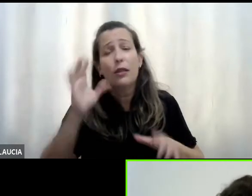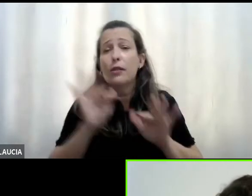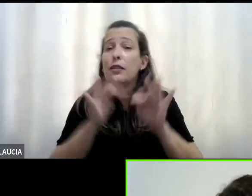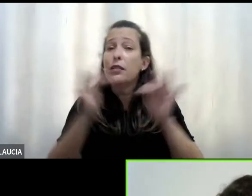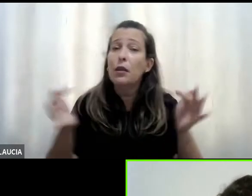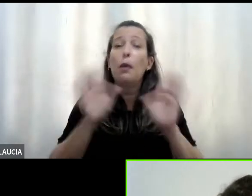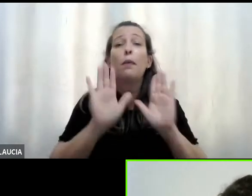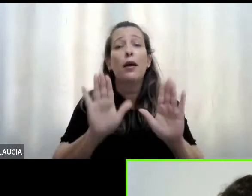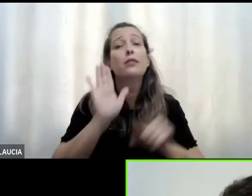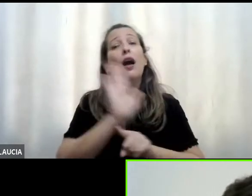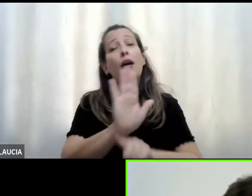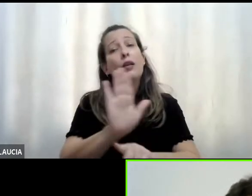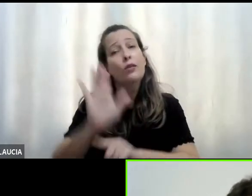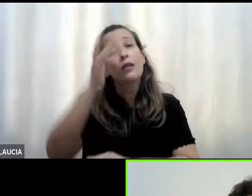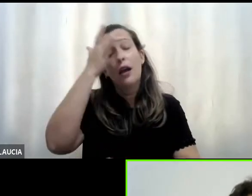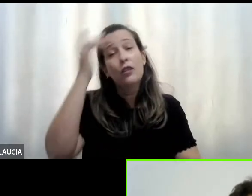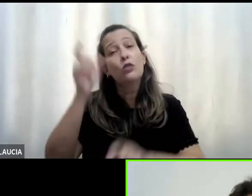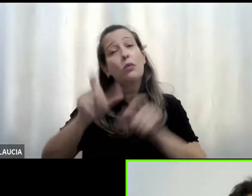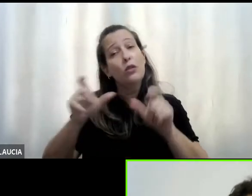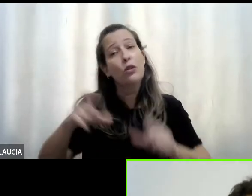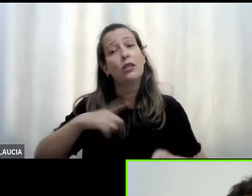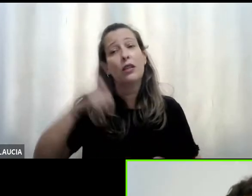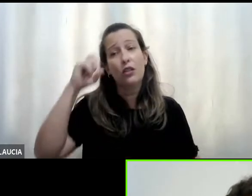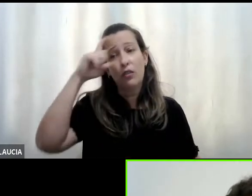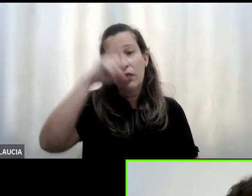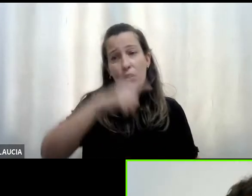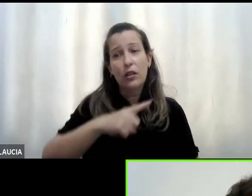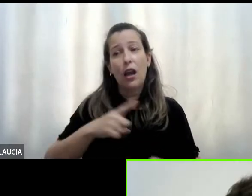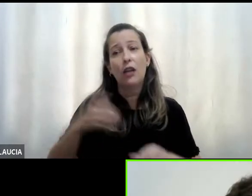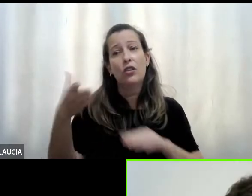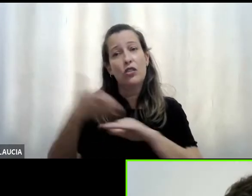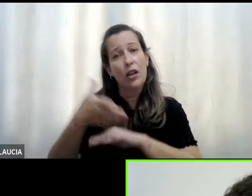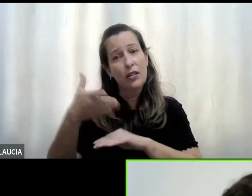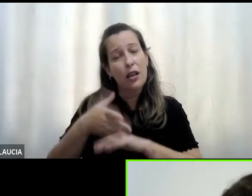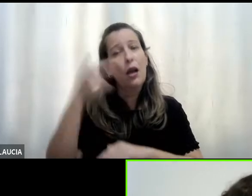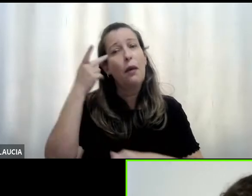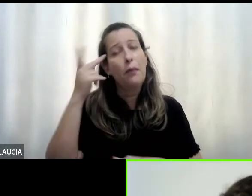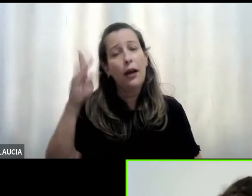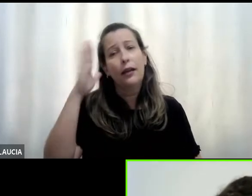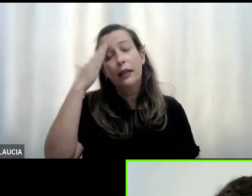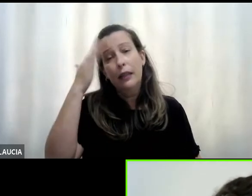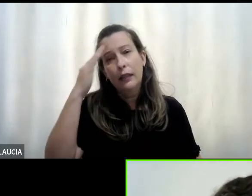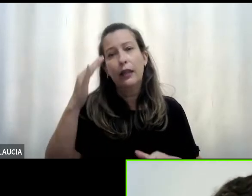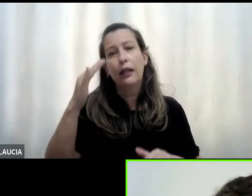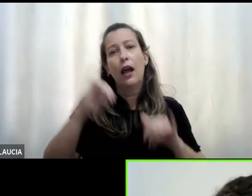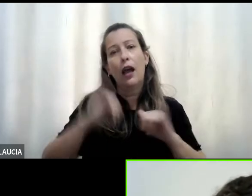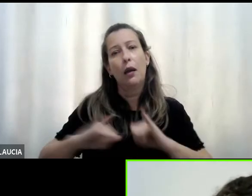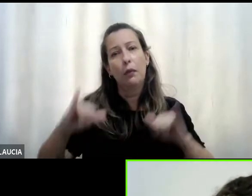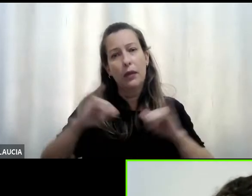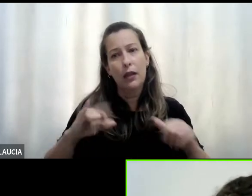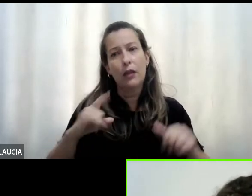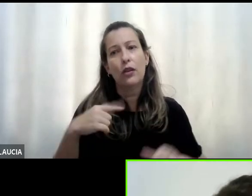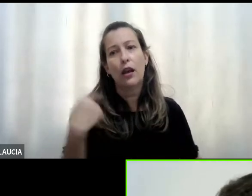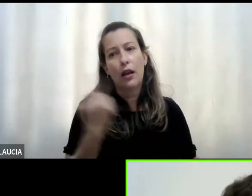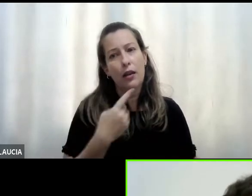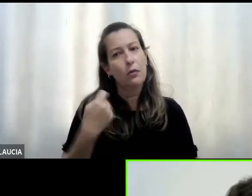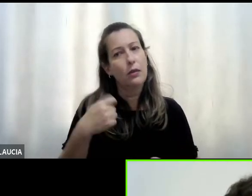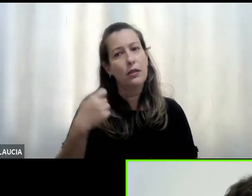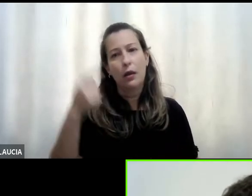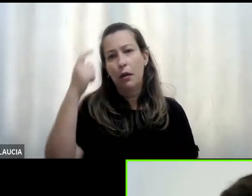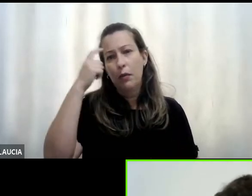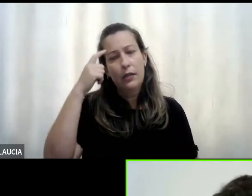estão com dificuldade de acesso a poder entender a mensagem. E a gente tem que pensar sempre nessa